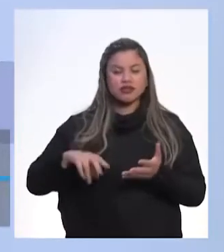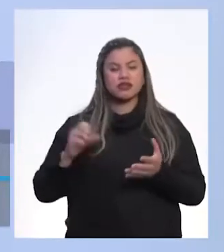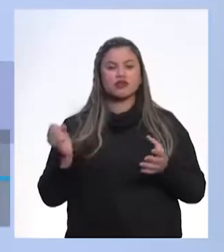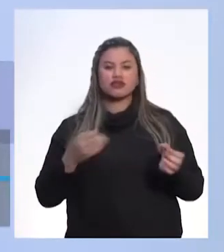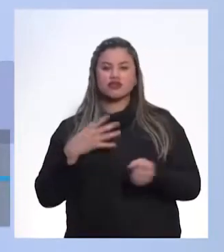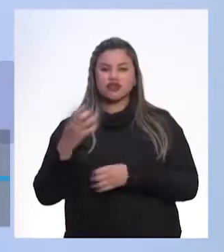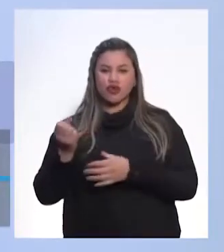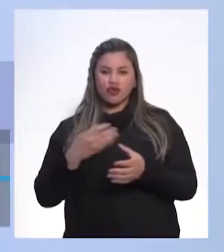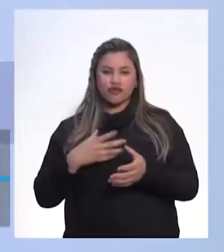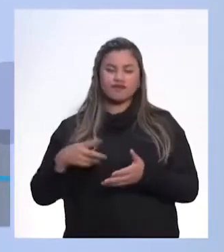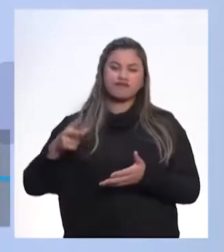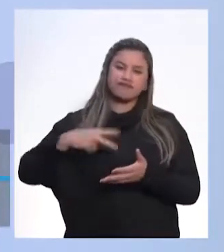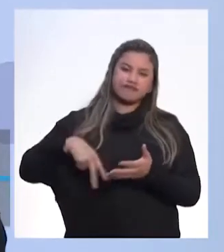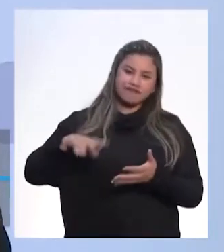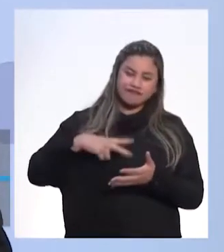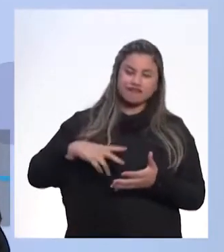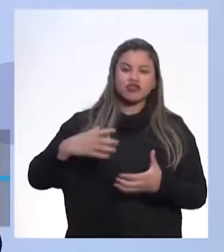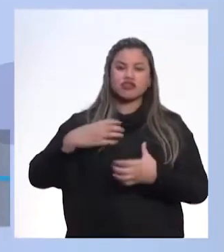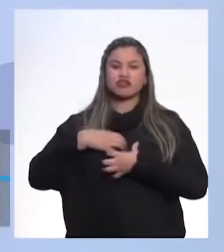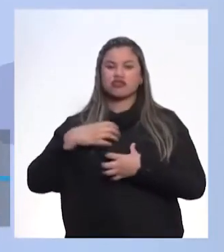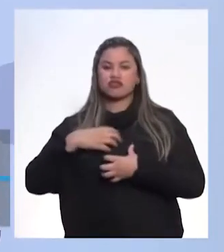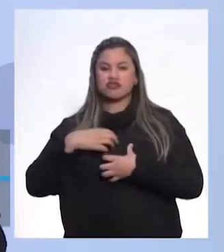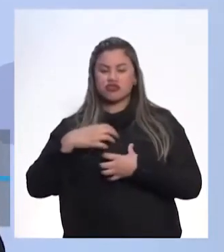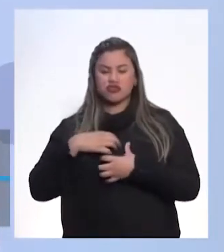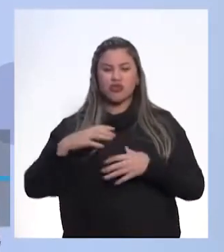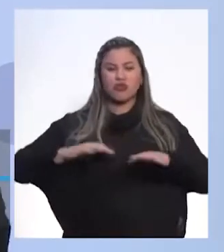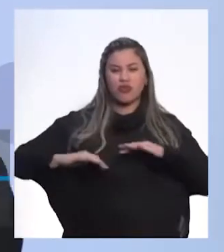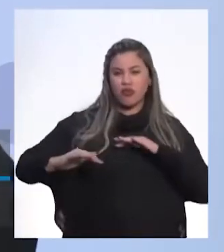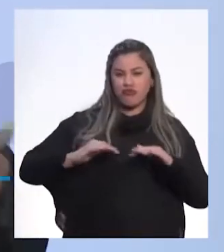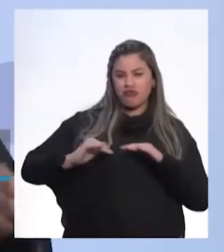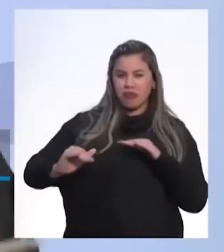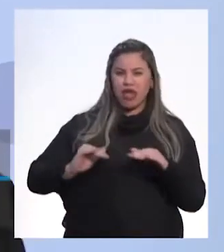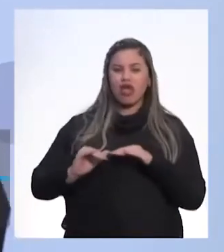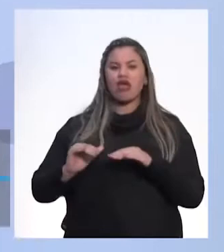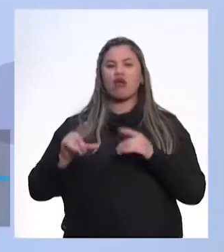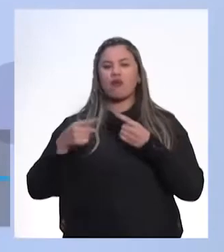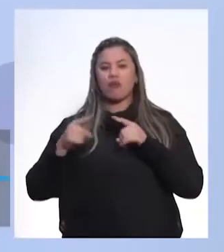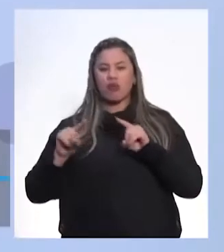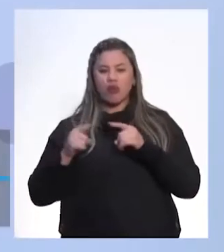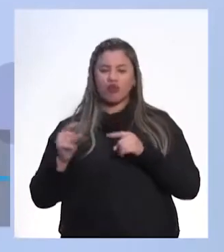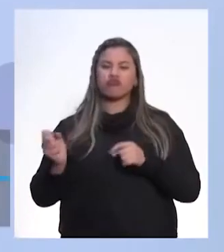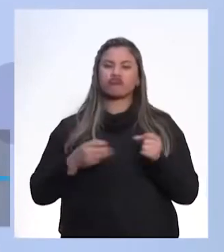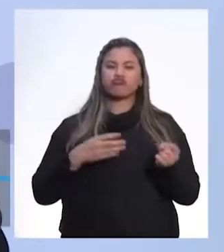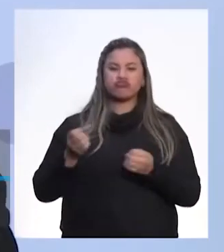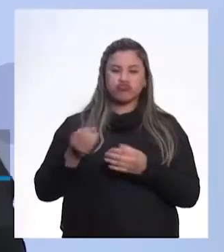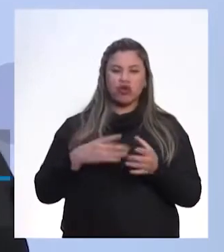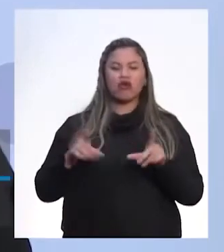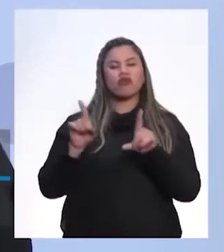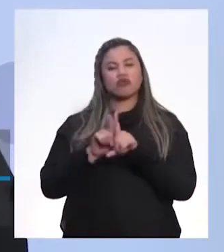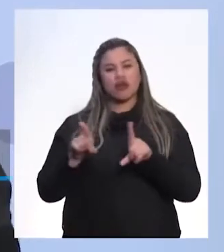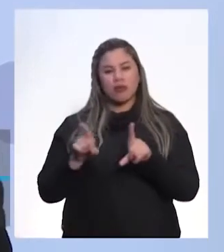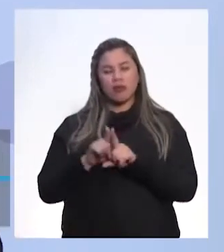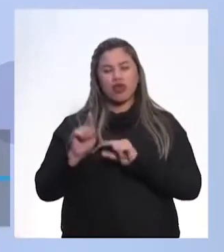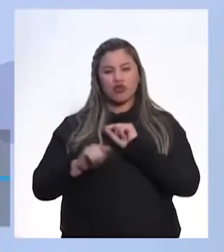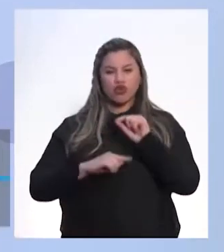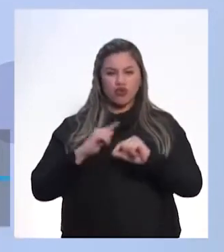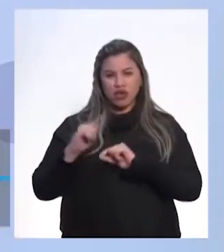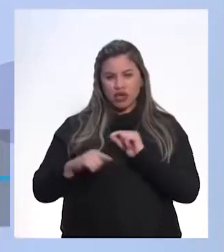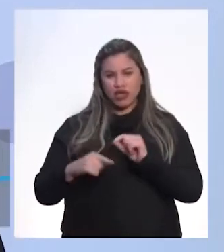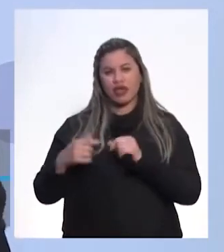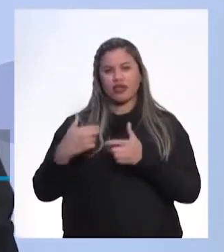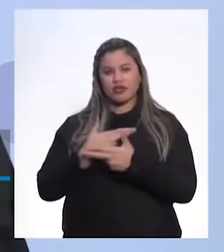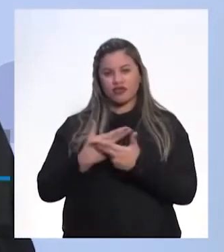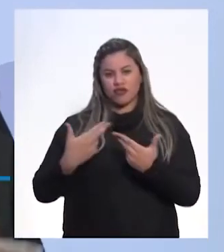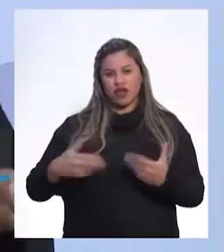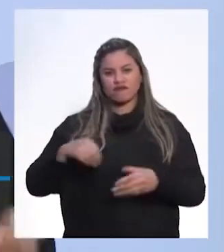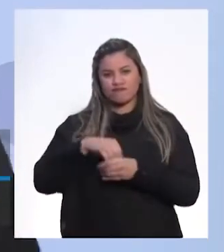que estão surgindo, novos estilos de dança, novos movimentos, né, de acordo com as músicas mais modernas, como também em questão até de